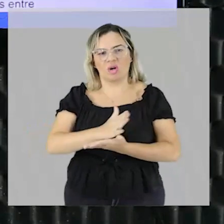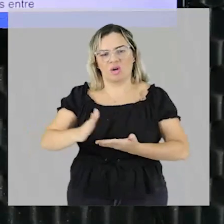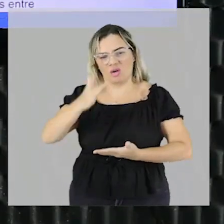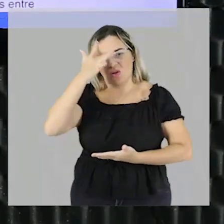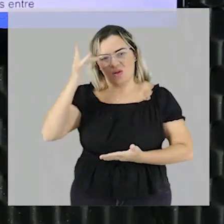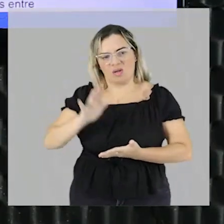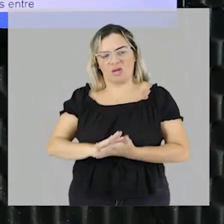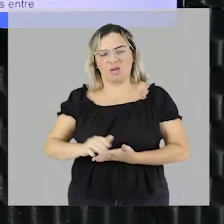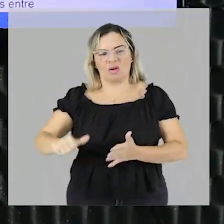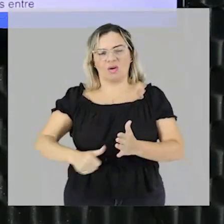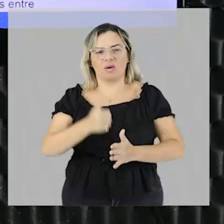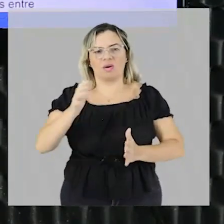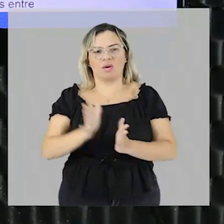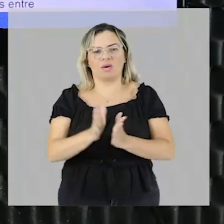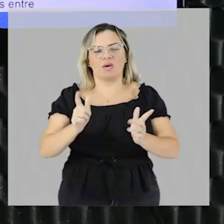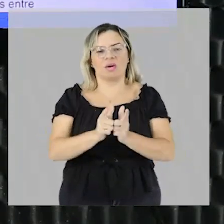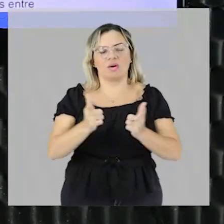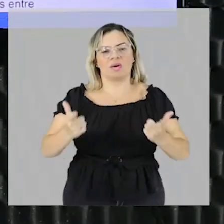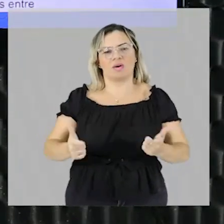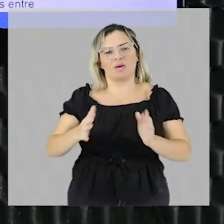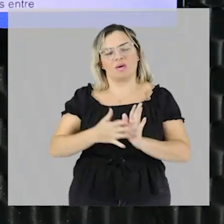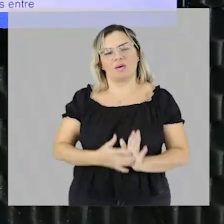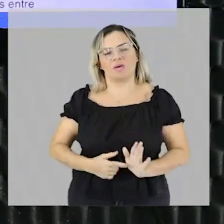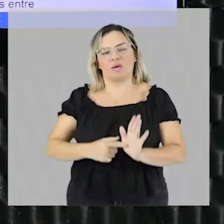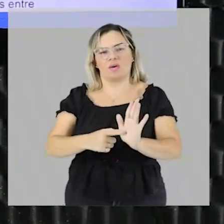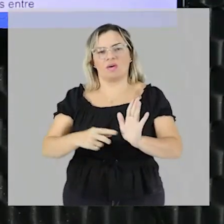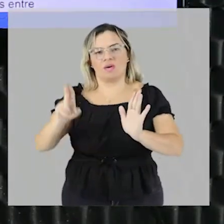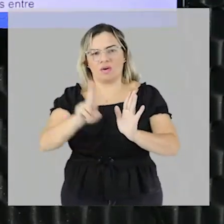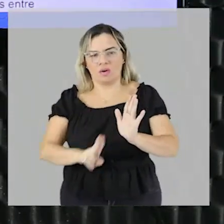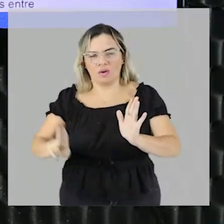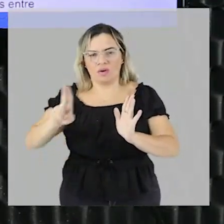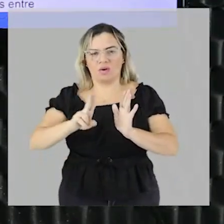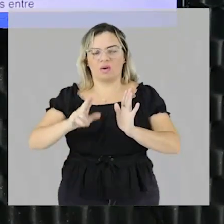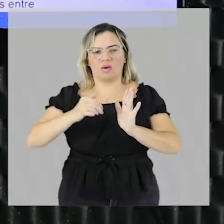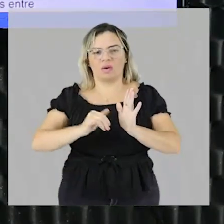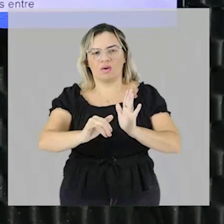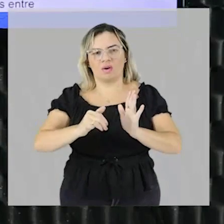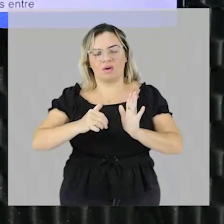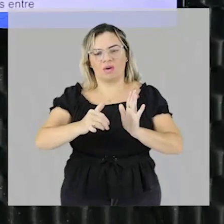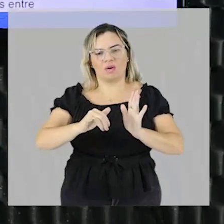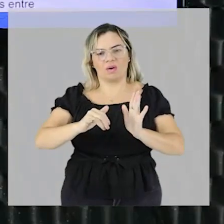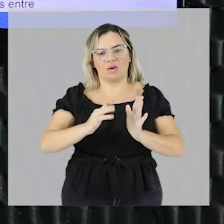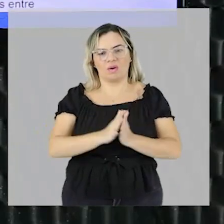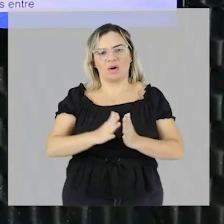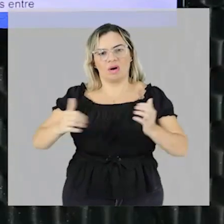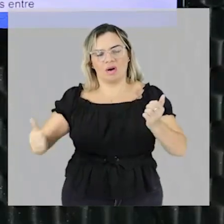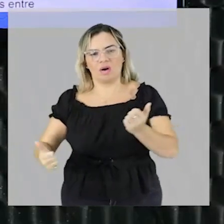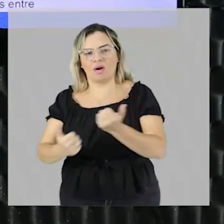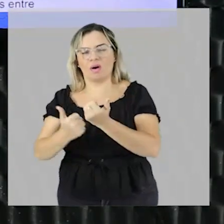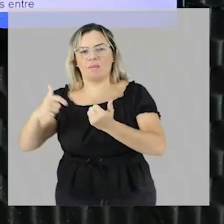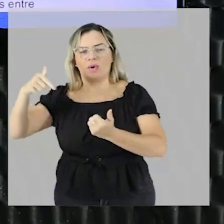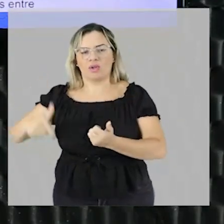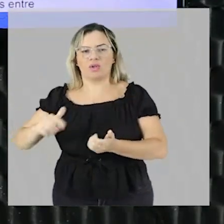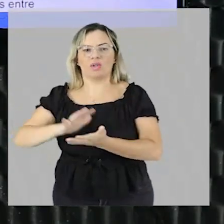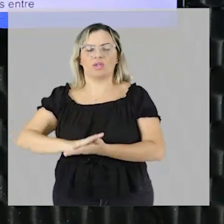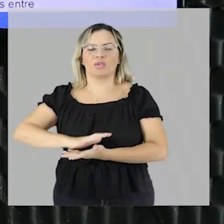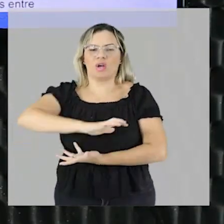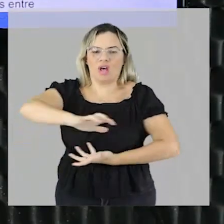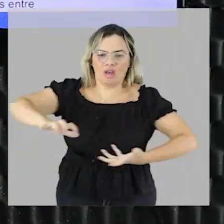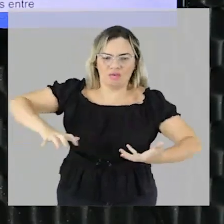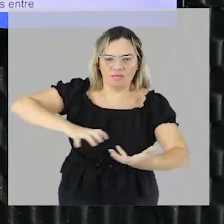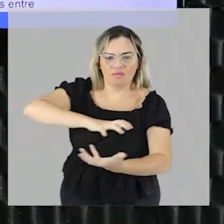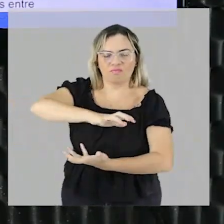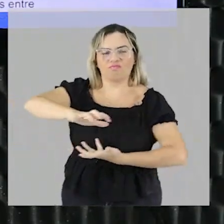acaba, na verdade, usando uma narrativa em favor do movimento, mostrando que o